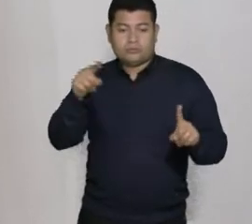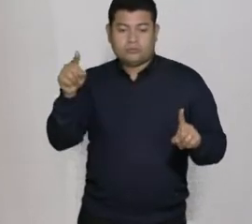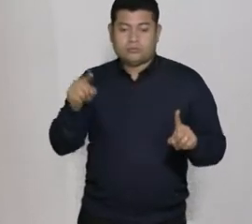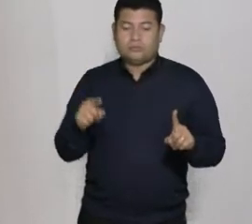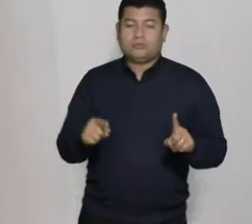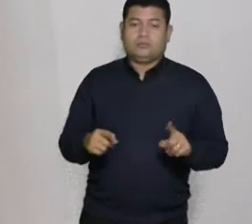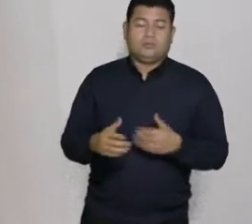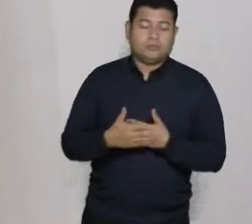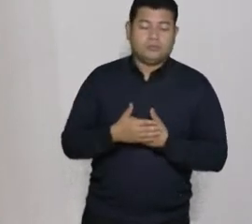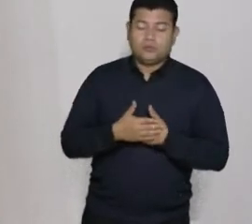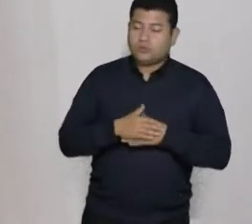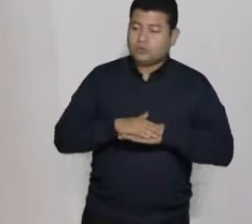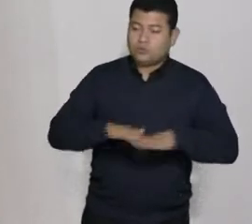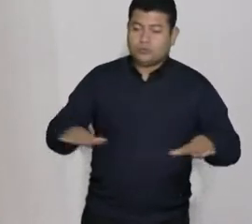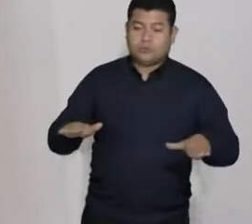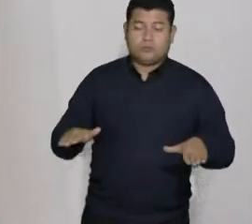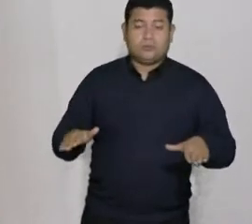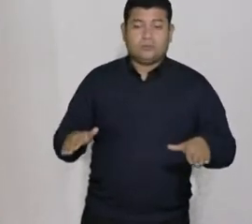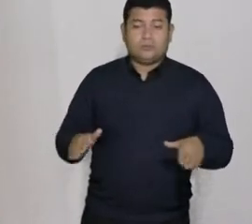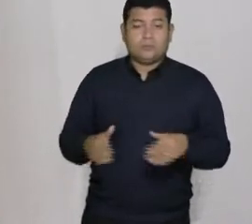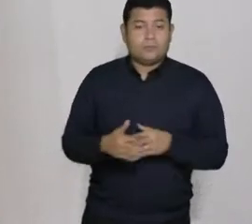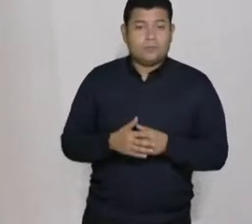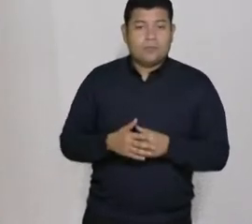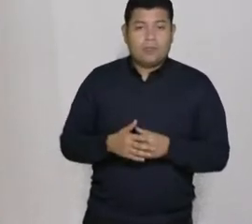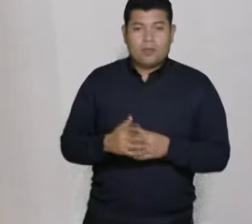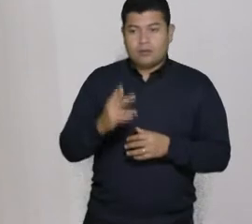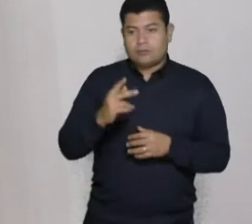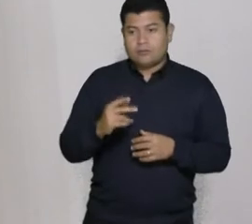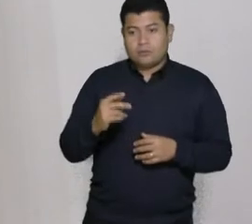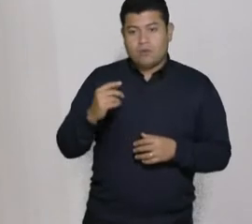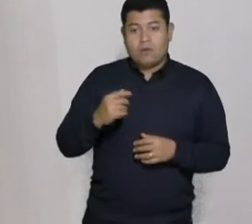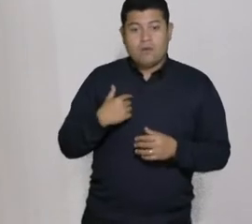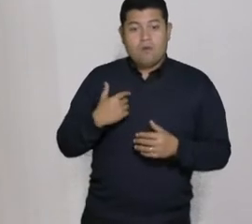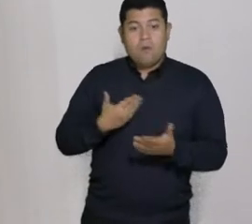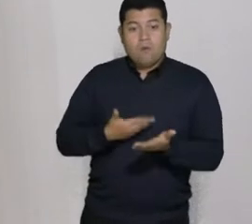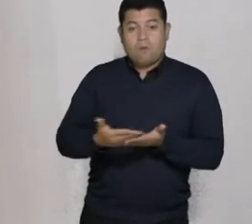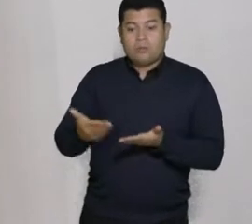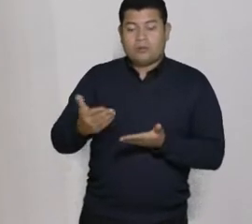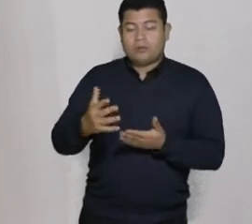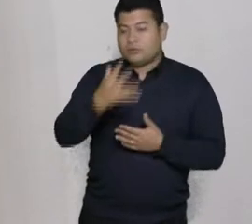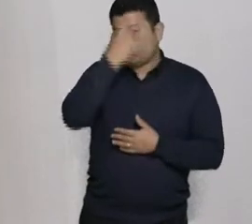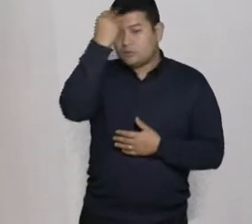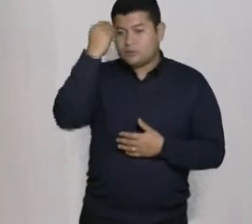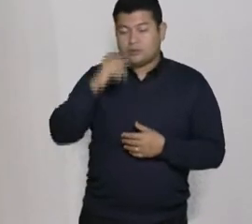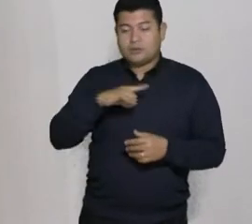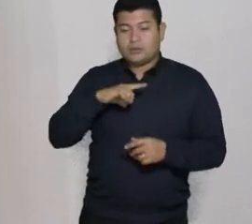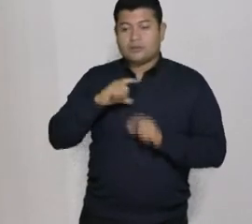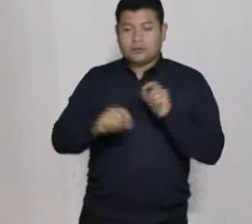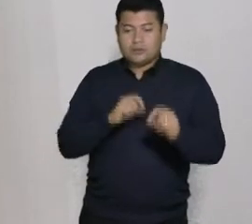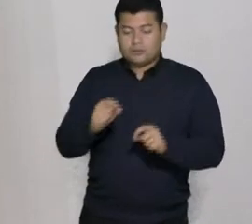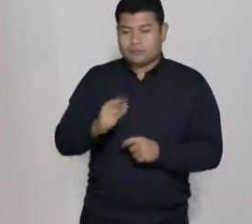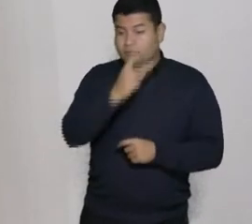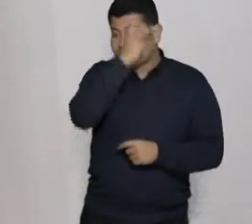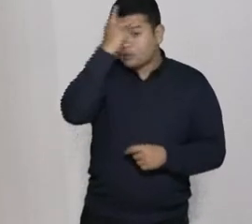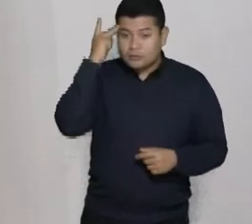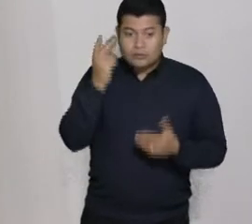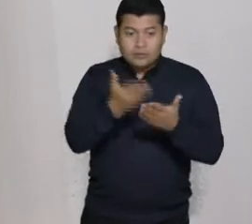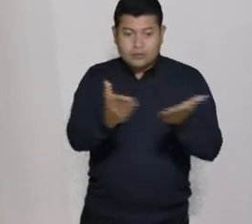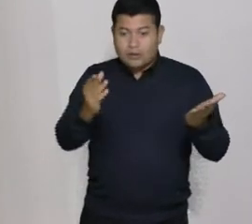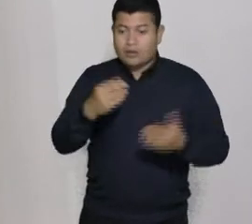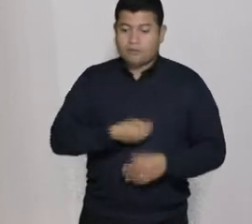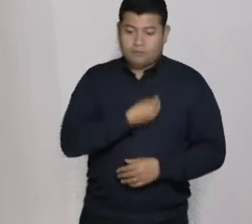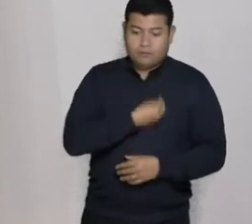são só estatísticas e não pessoas com vidas famílias histórias precisando e